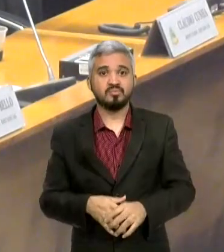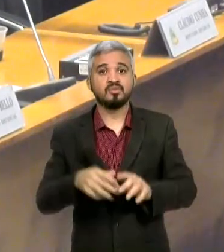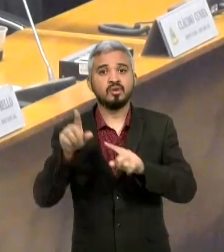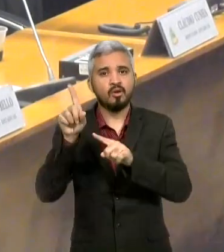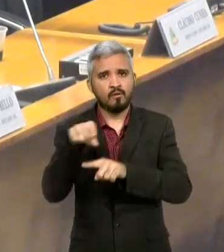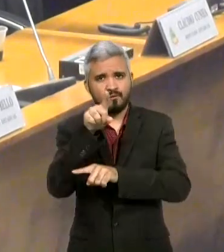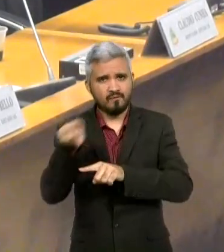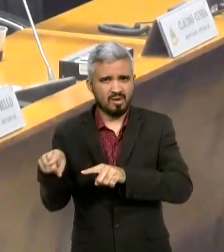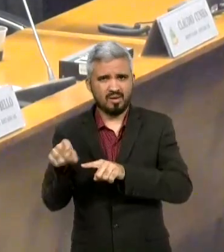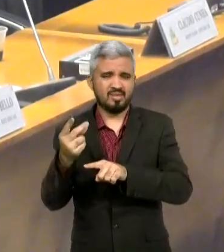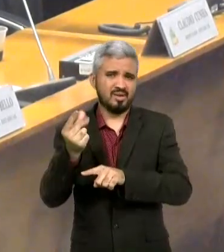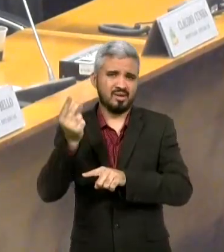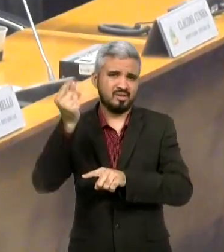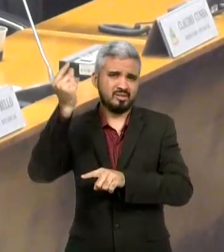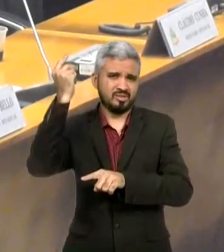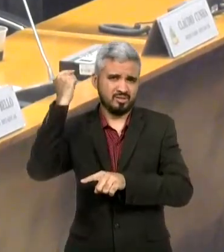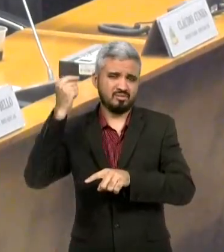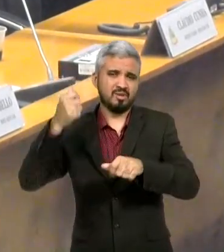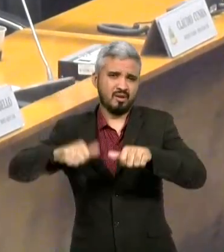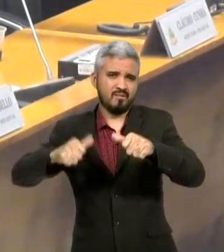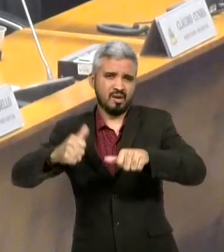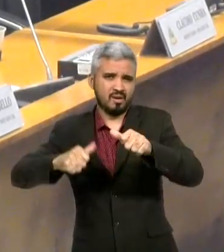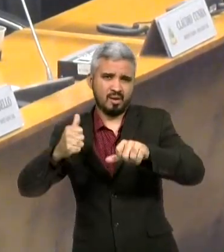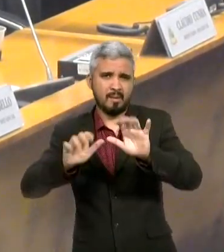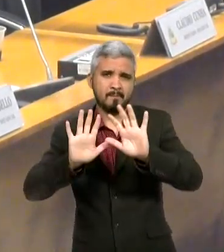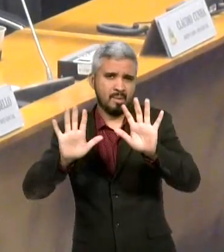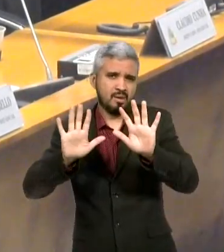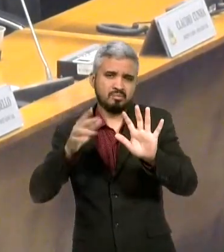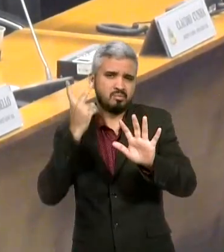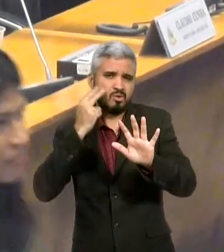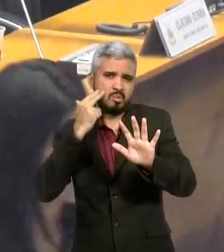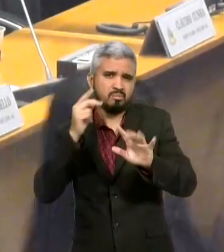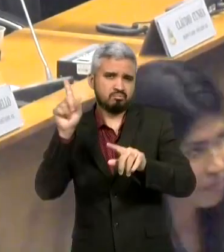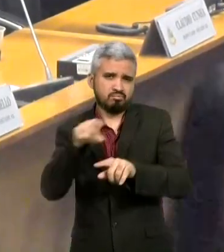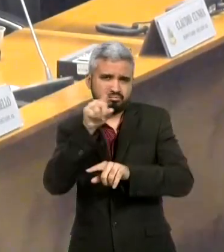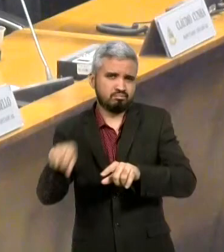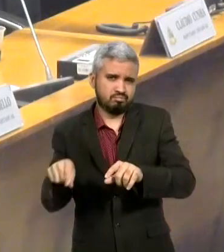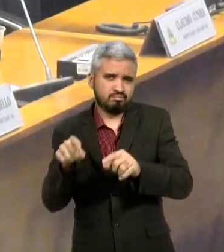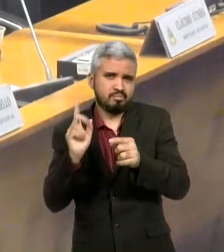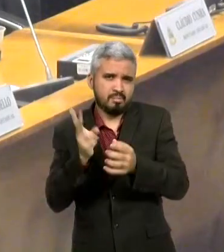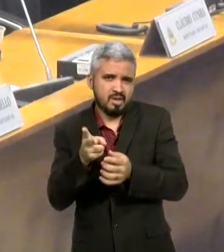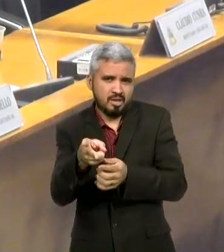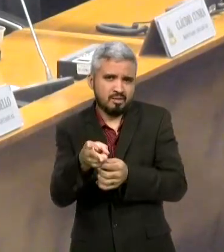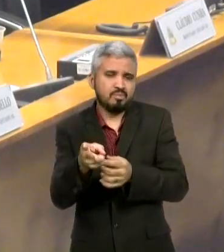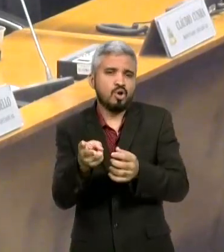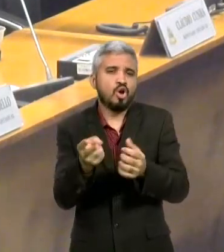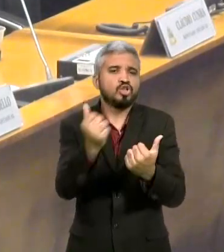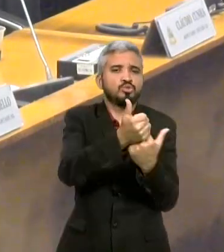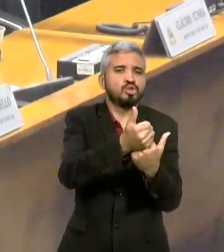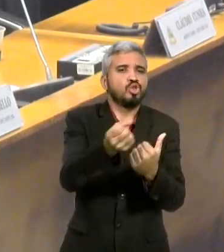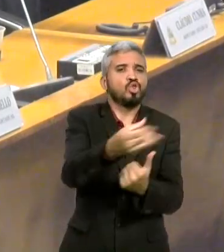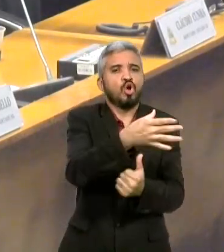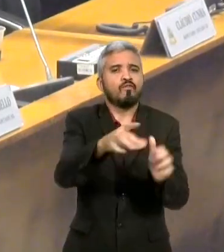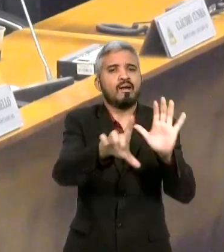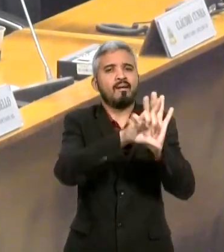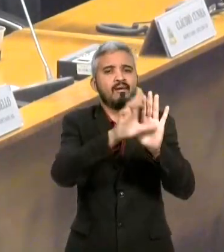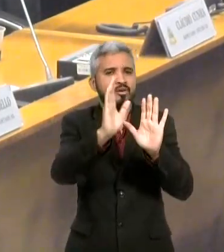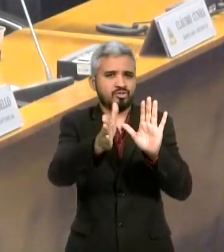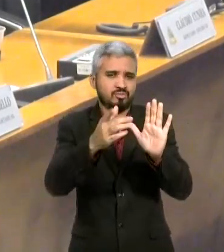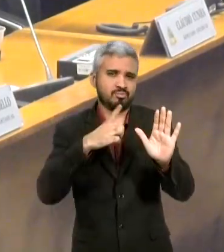veto antigo que precisa ser apreciado e que não vejo óbvio nenhuma de mantermos o veto, uma vez que já existe uma outra lei em vigência, em vigor.